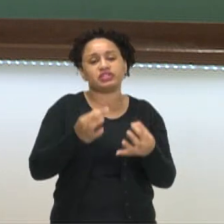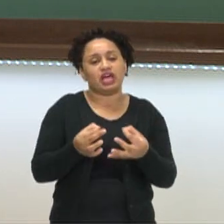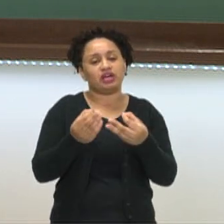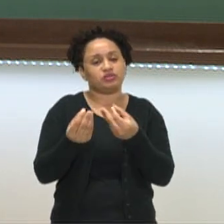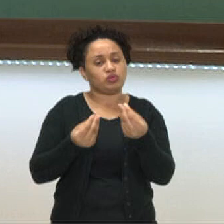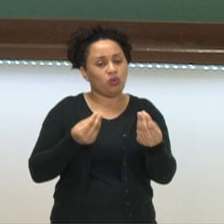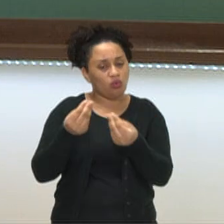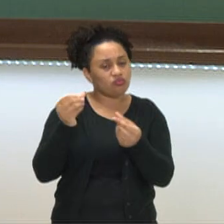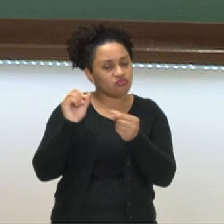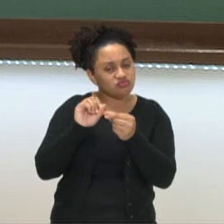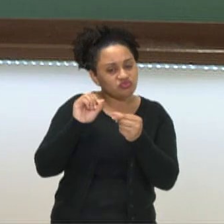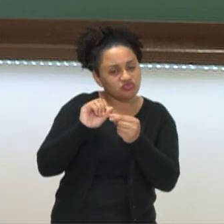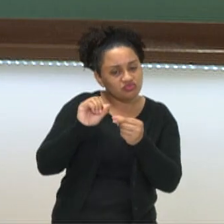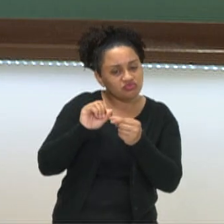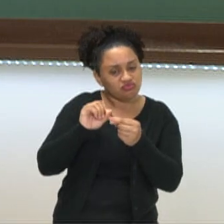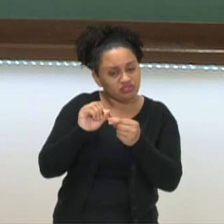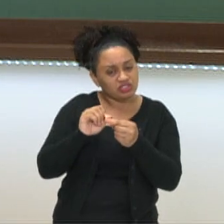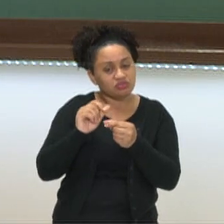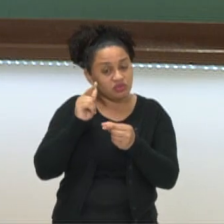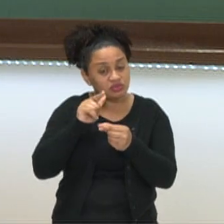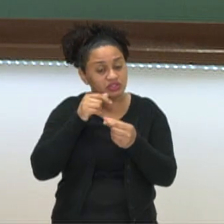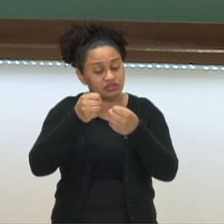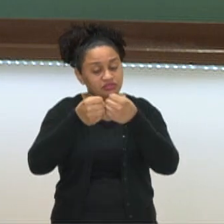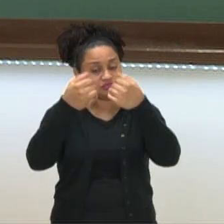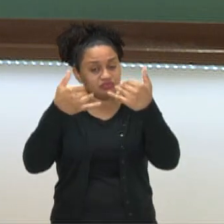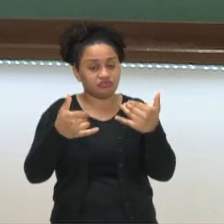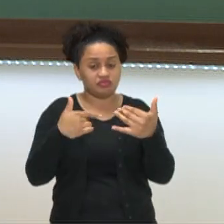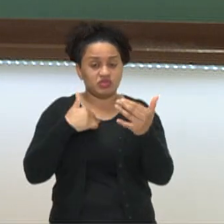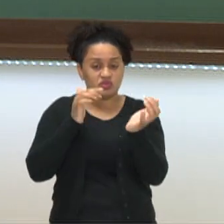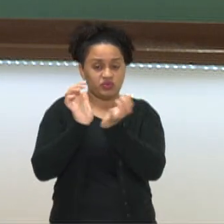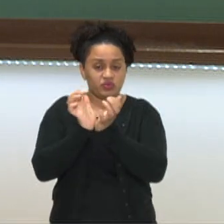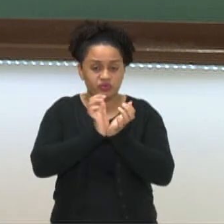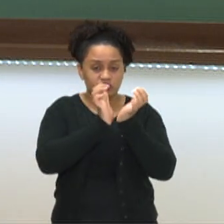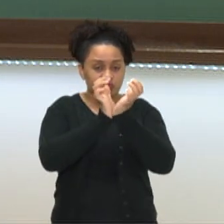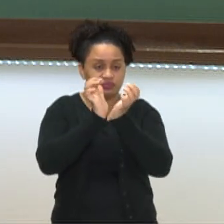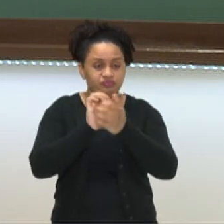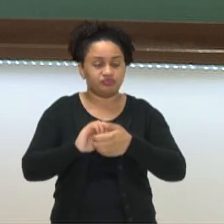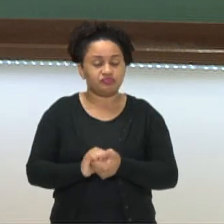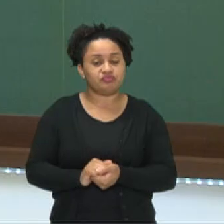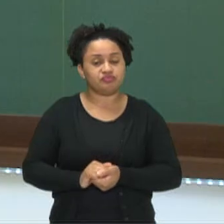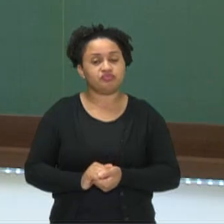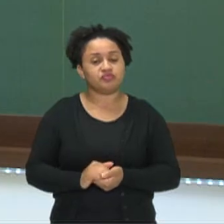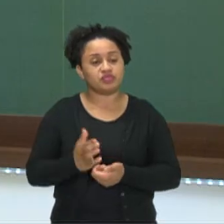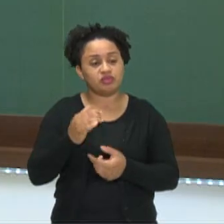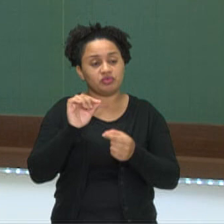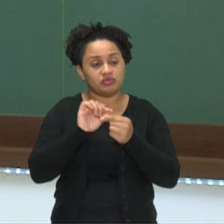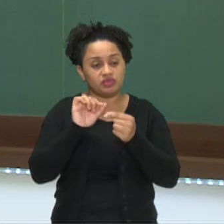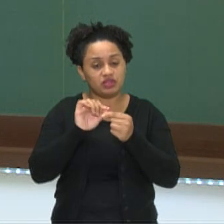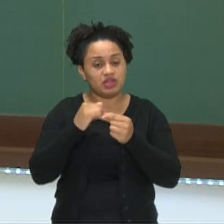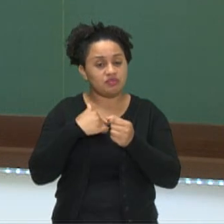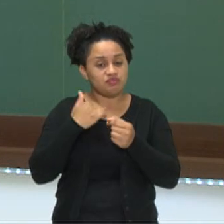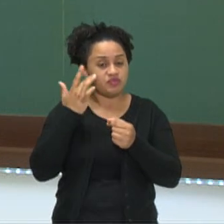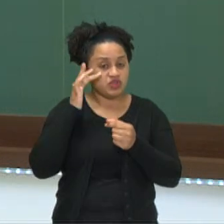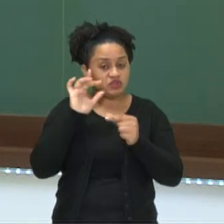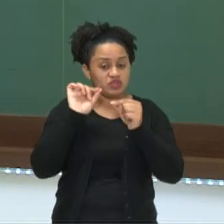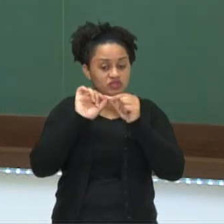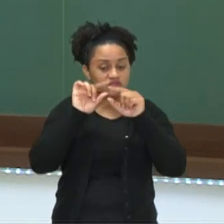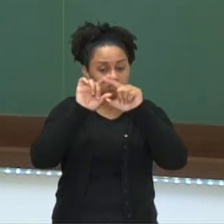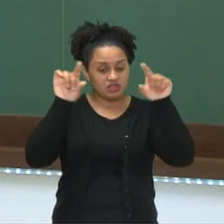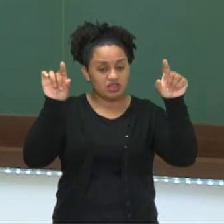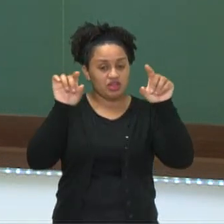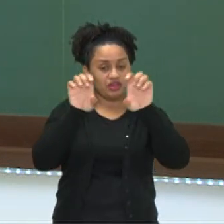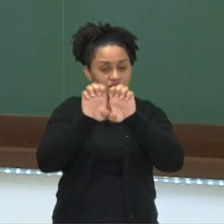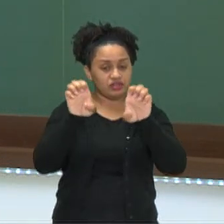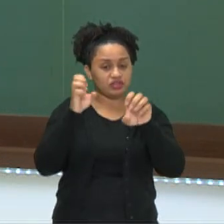dê certo essa fatoração por agrupamento, tá bom? Então, vamos lá. Não sei resolver a equação do segundo grau, então eu